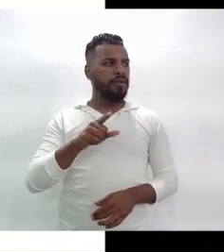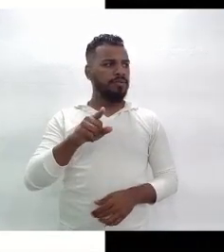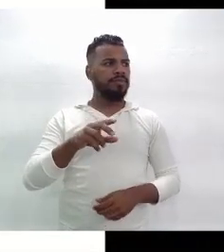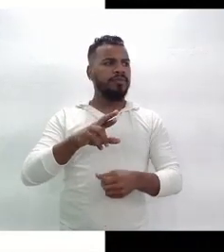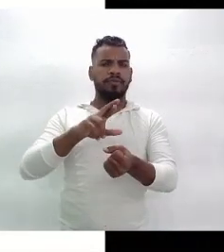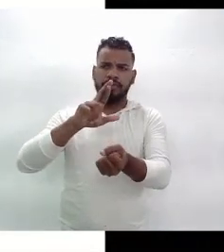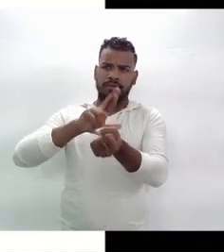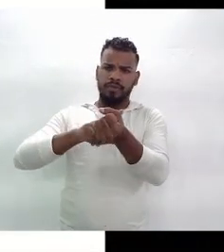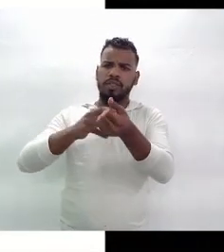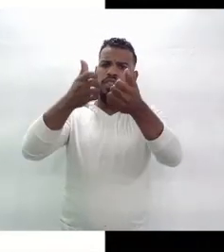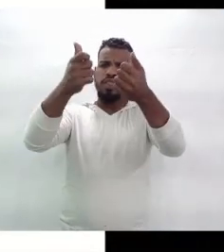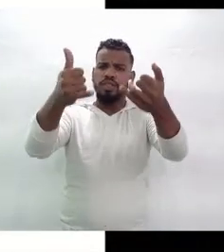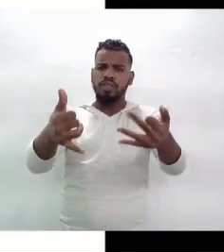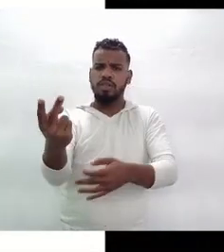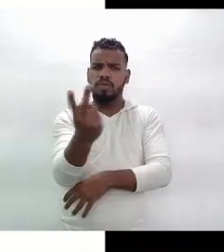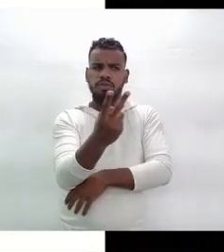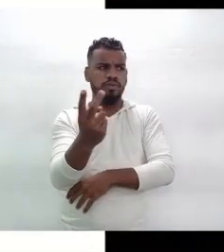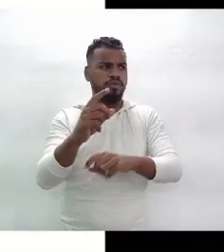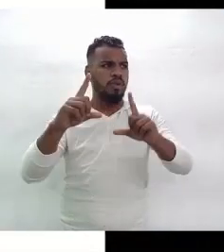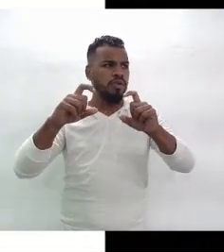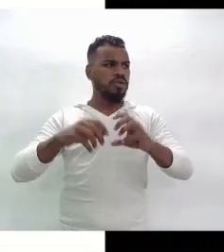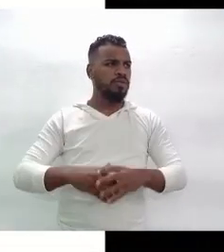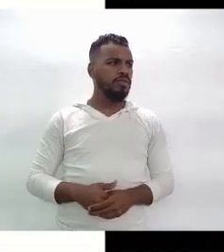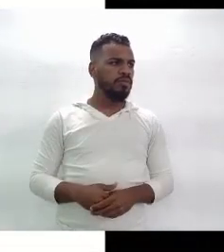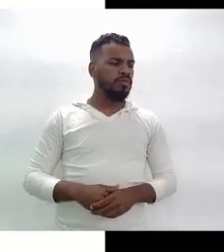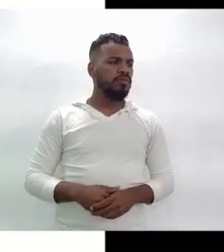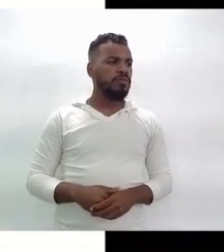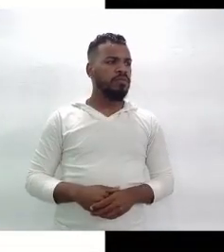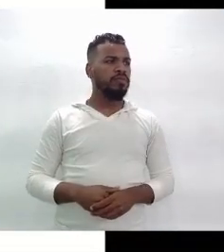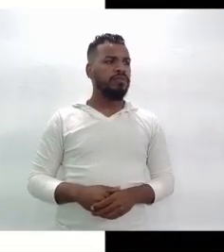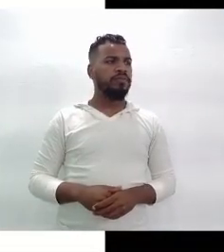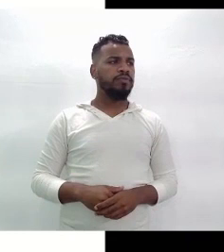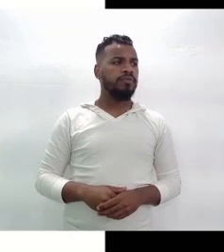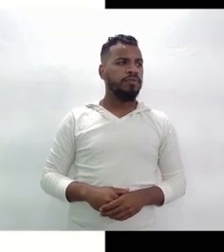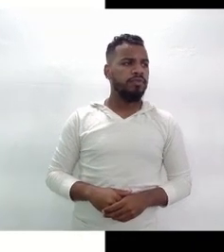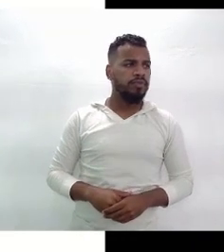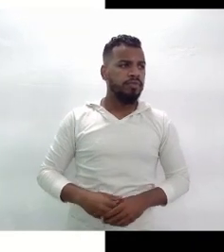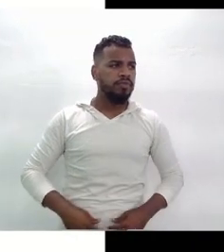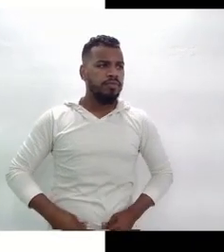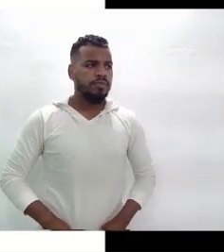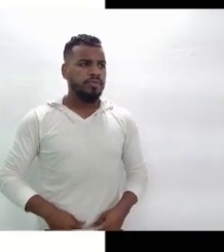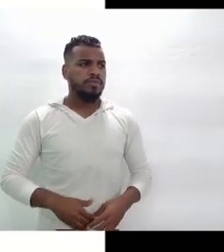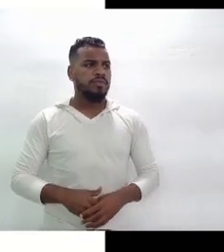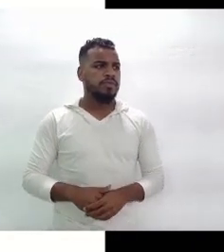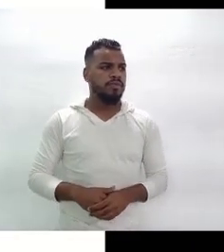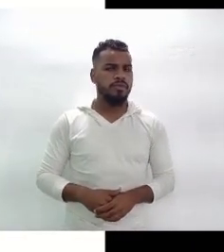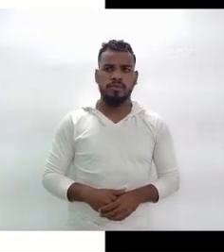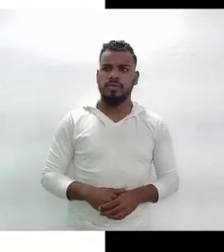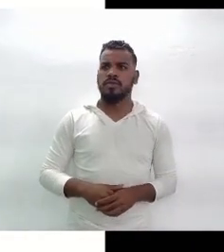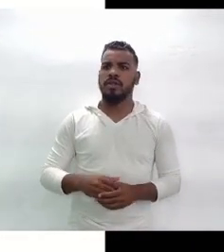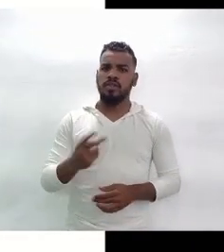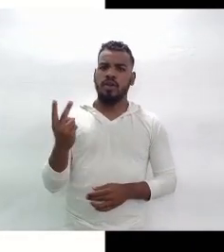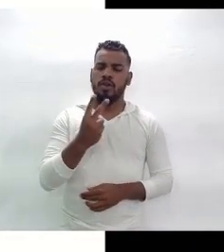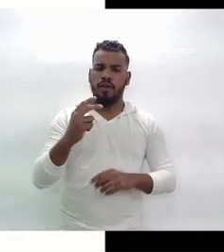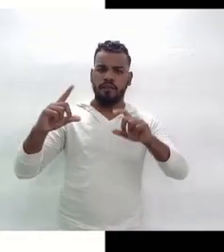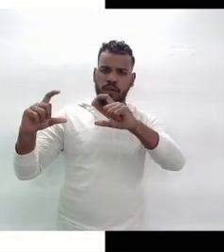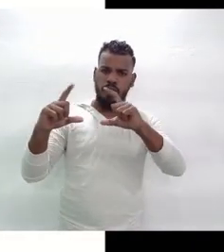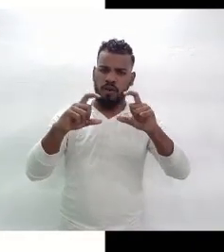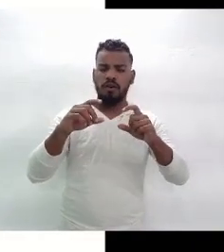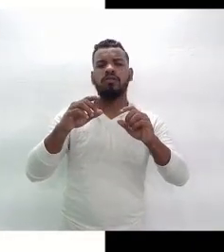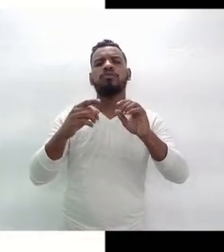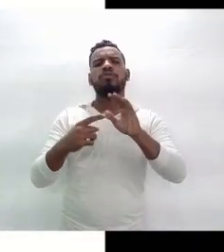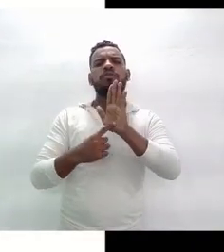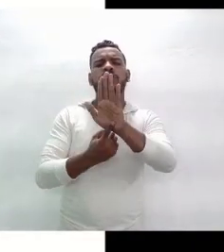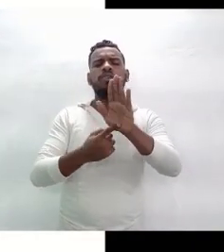pernambucano. Explicasse essas duas fotos. Eu trouxe essas duas fotos para a gente recordar, né, que